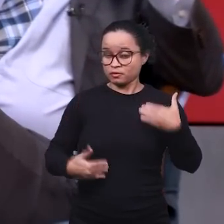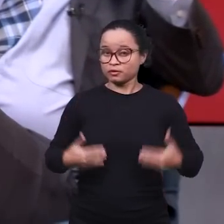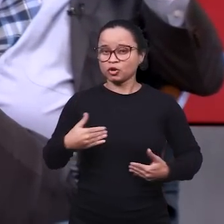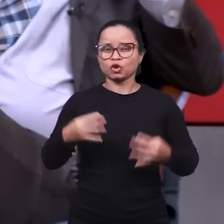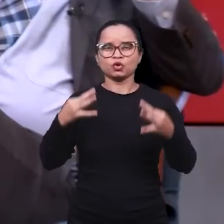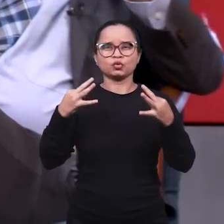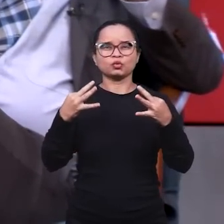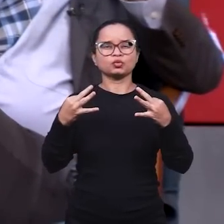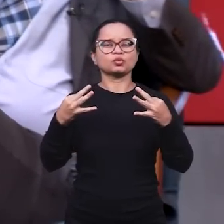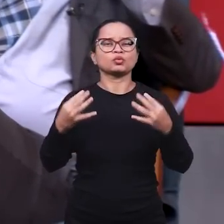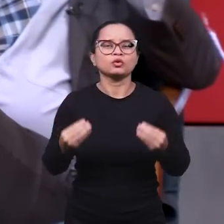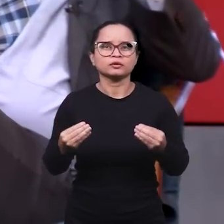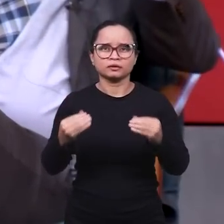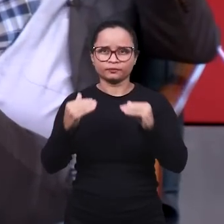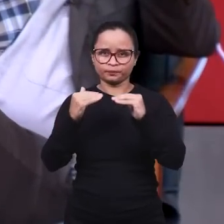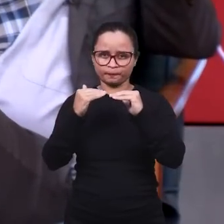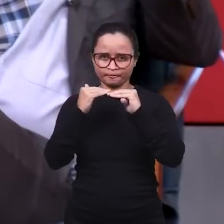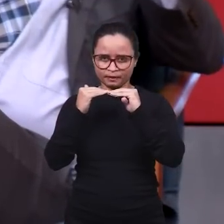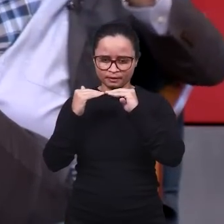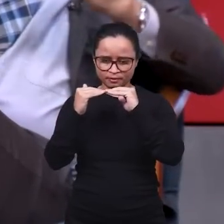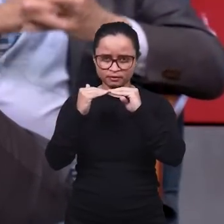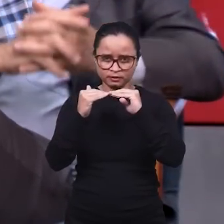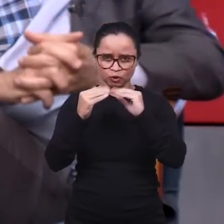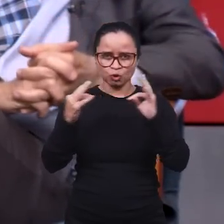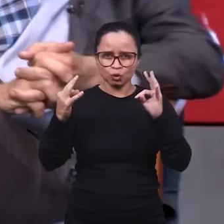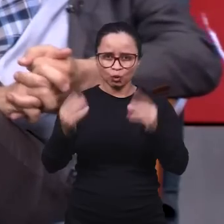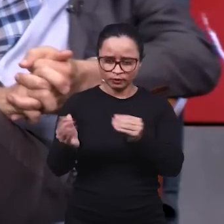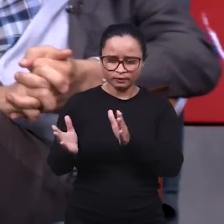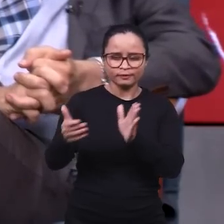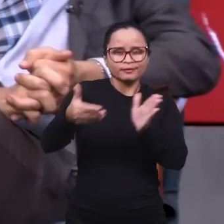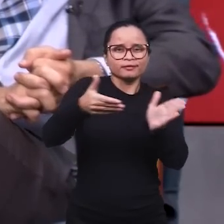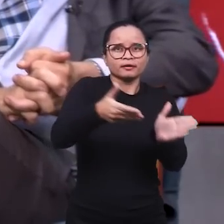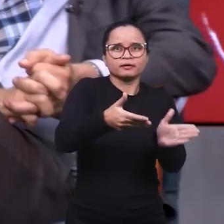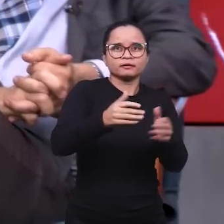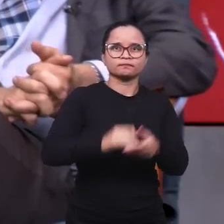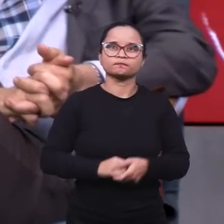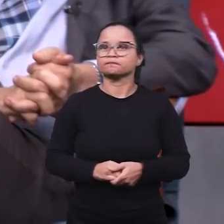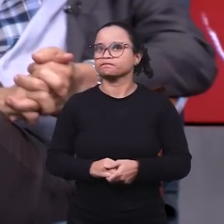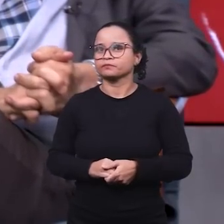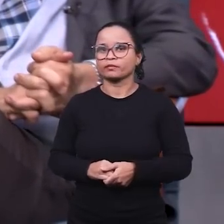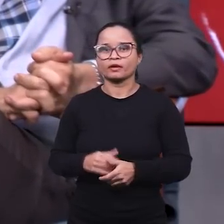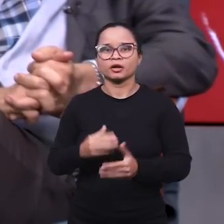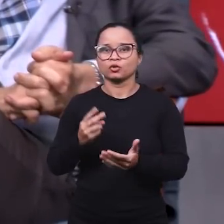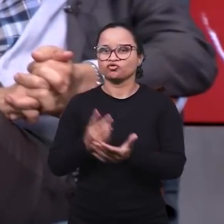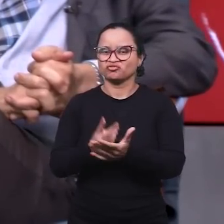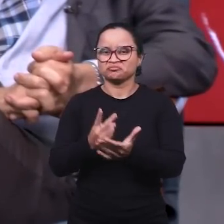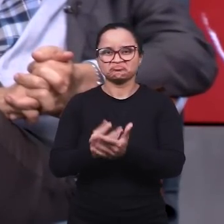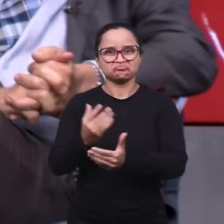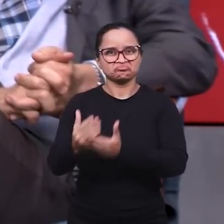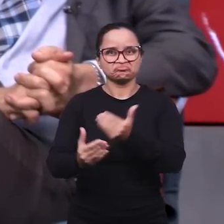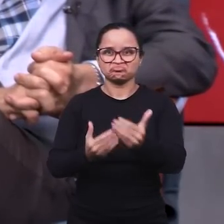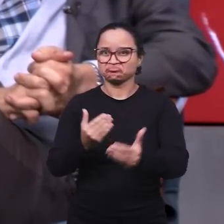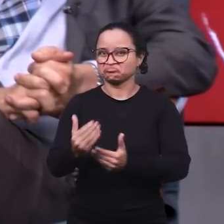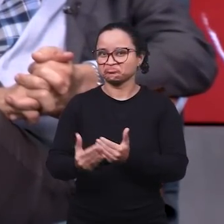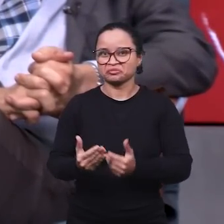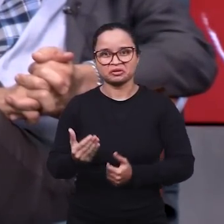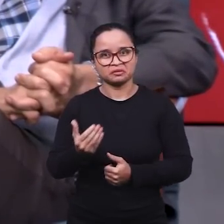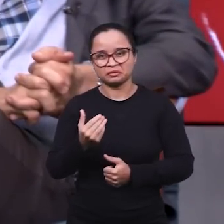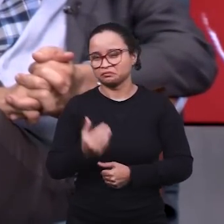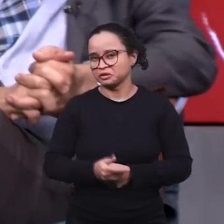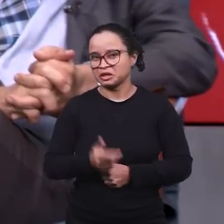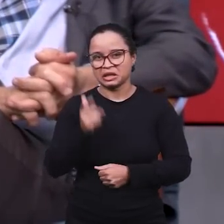colocação, o que saíram dessa condição, não puderam continuar e não